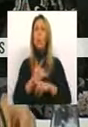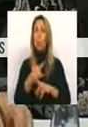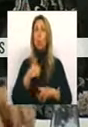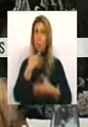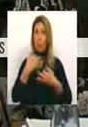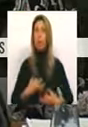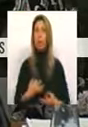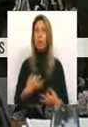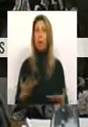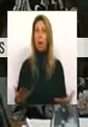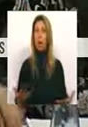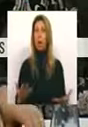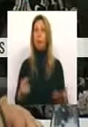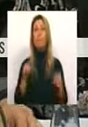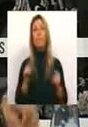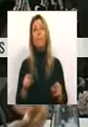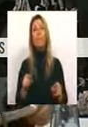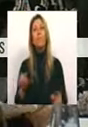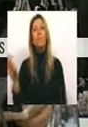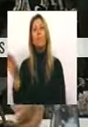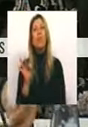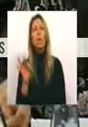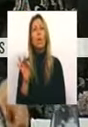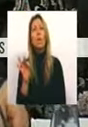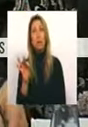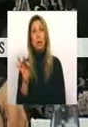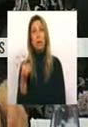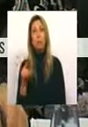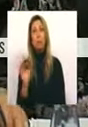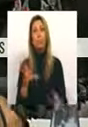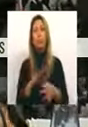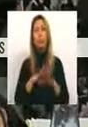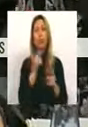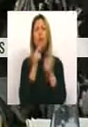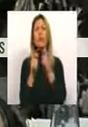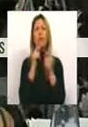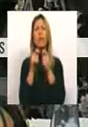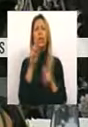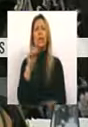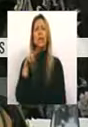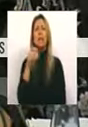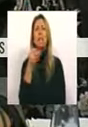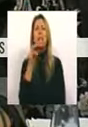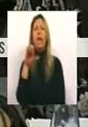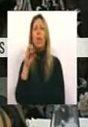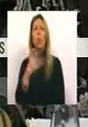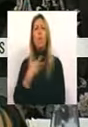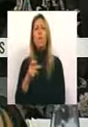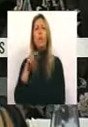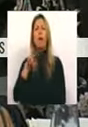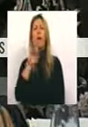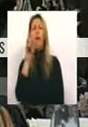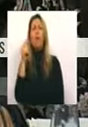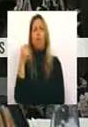sério é essa nomeação não pode ser dissociada humanos uma entrevista que seu pai da nova deu muito sentimento estamos a falar em